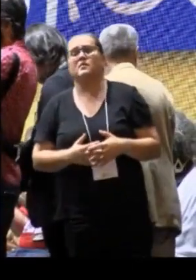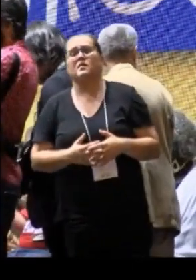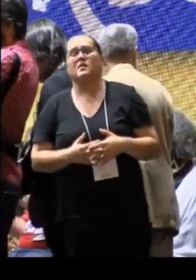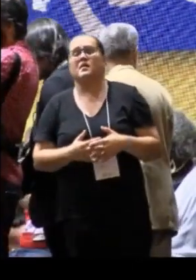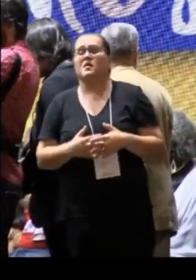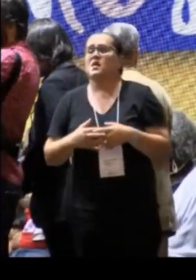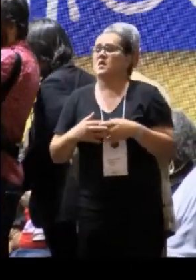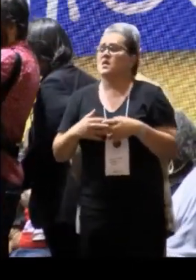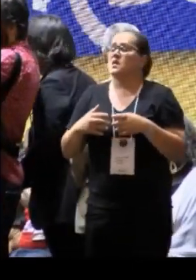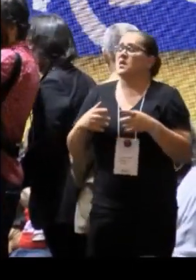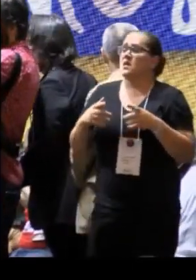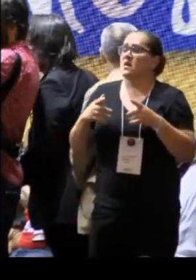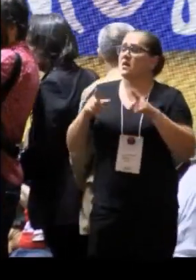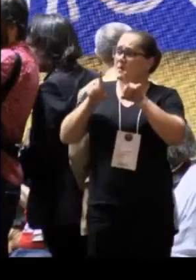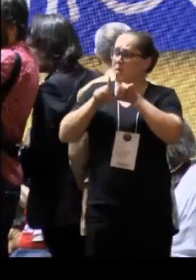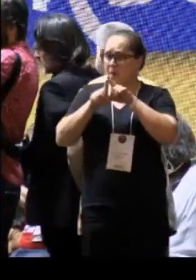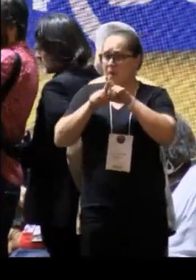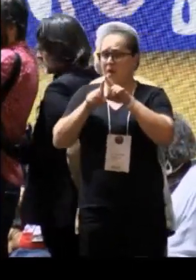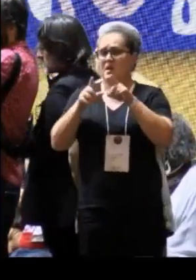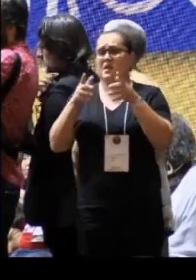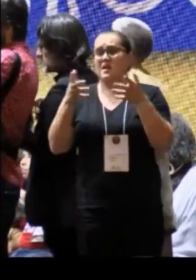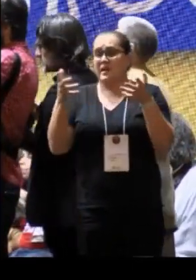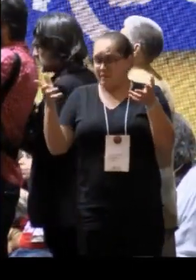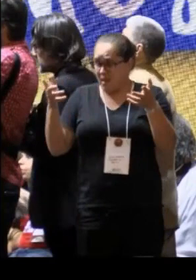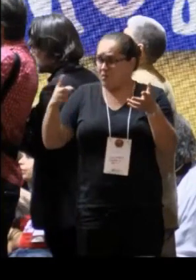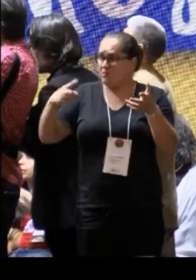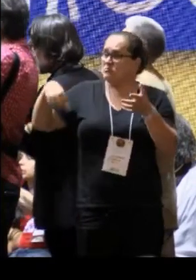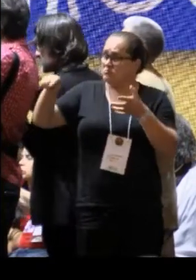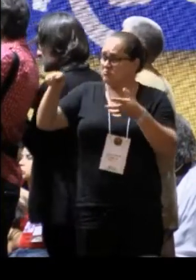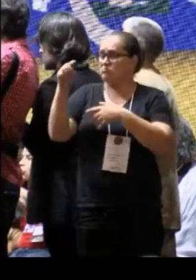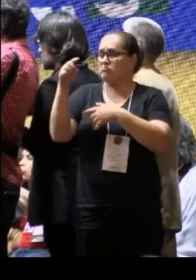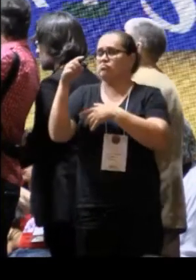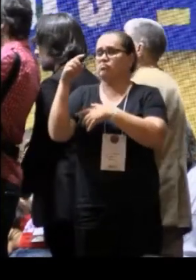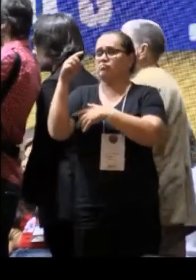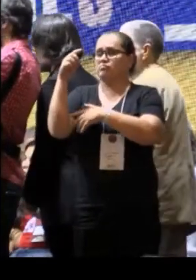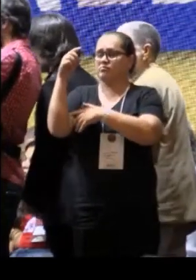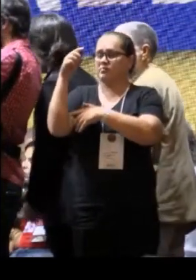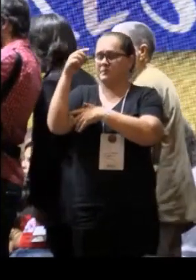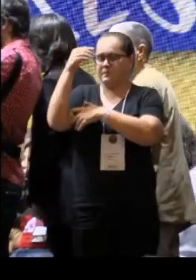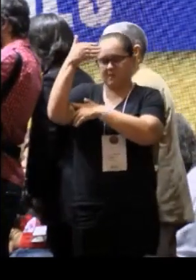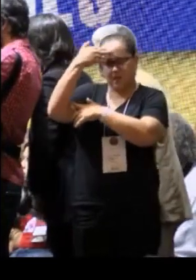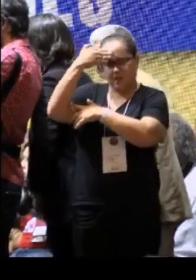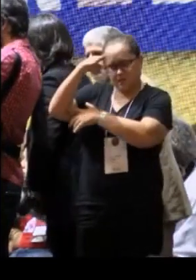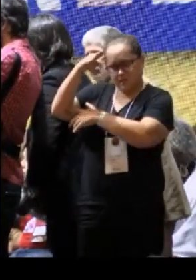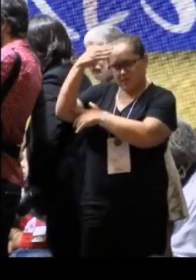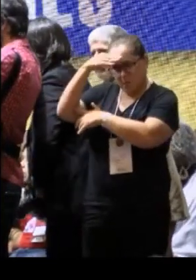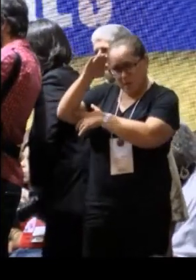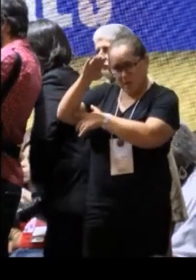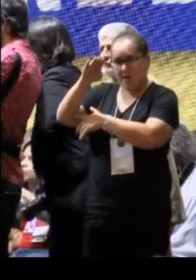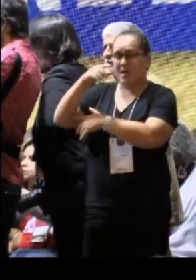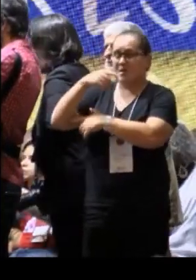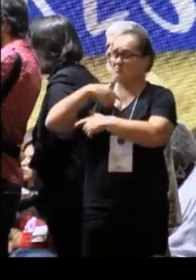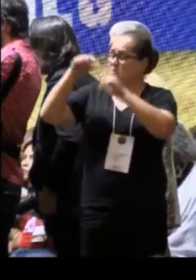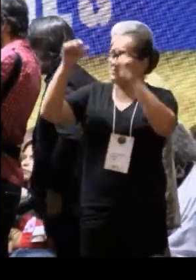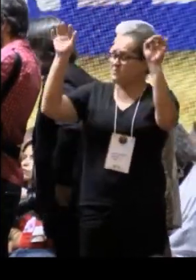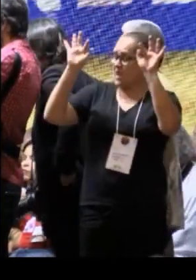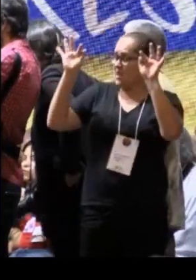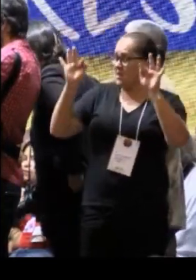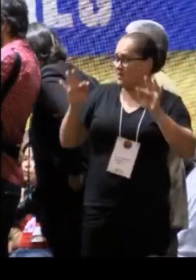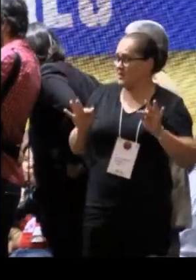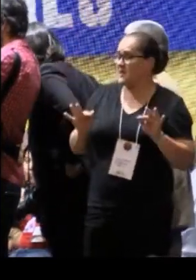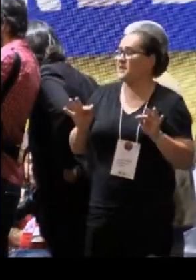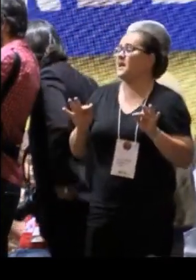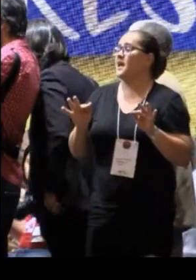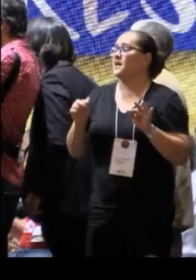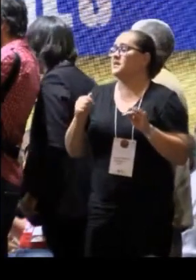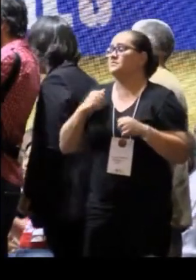Quero dizer aos meus companheiros cubanos que tive a alegria